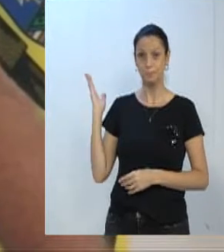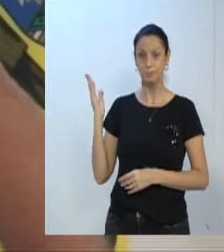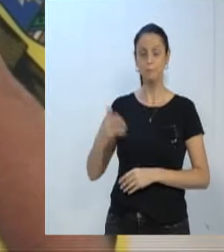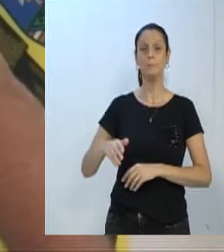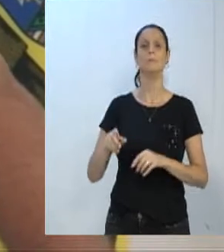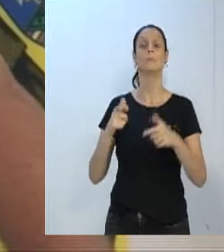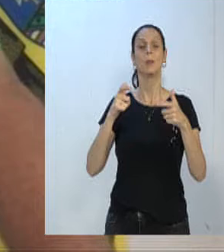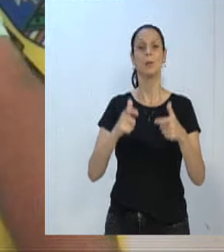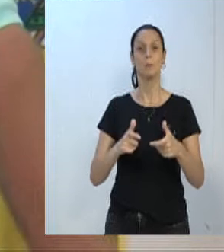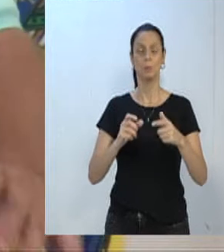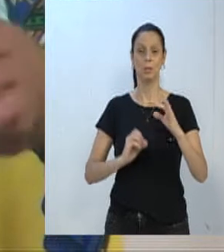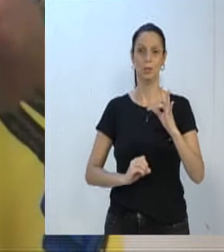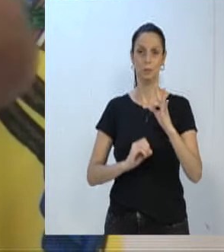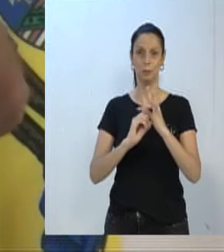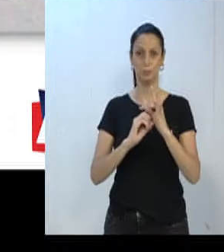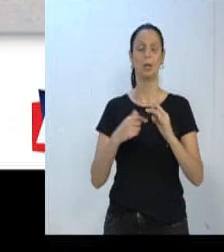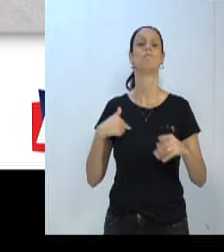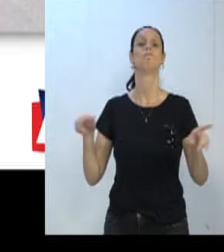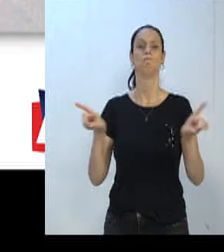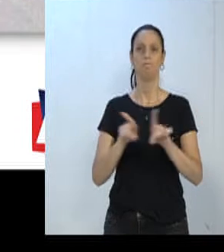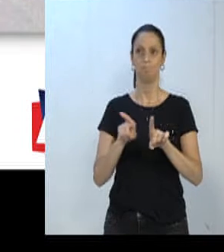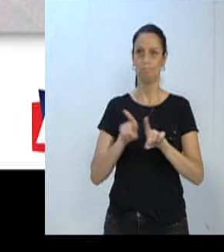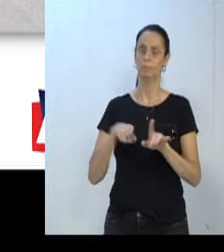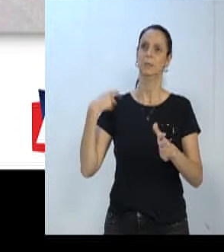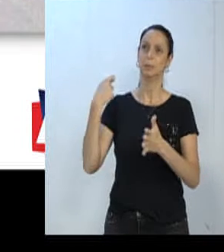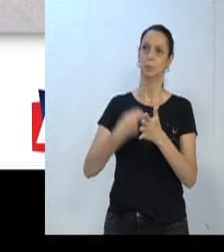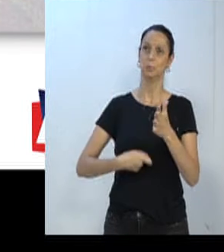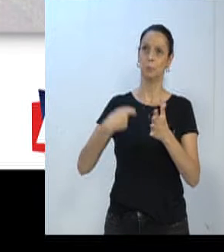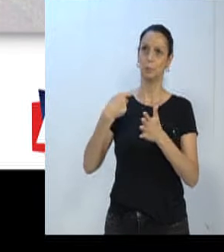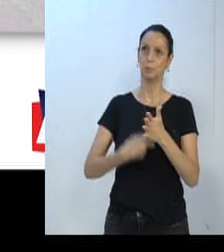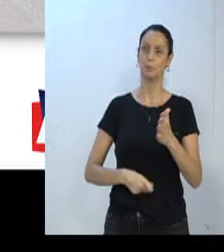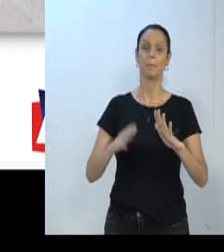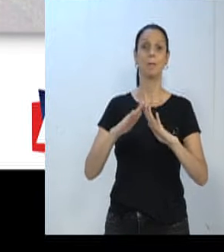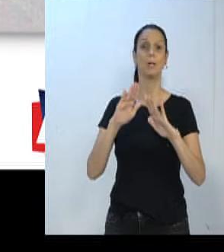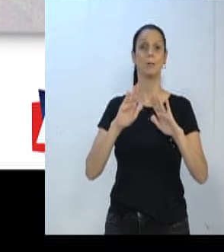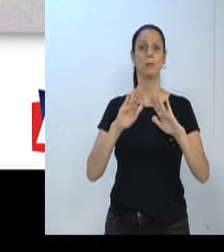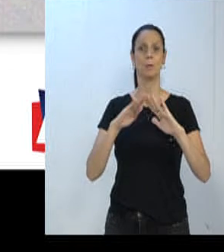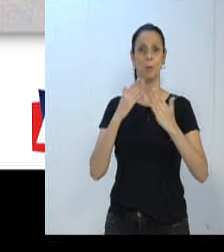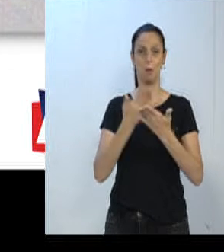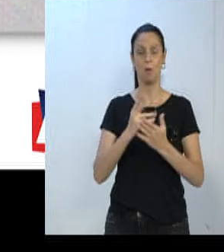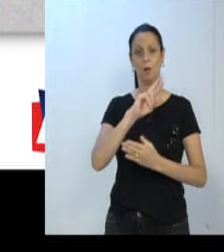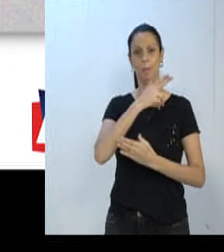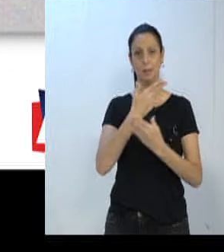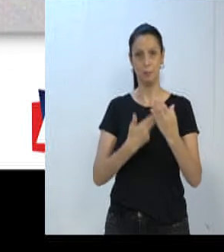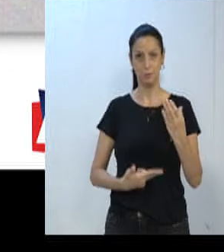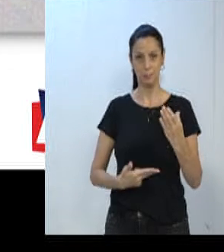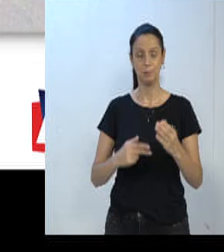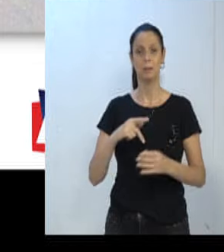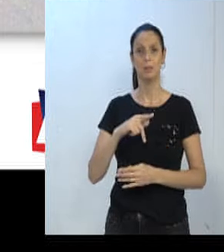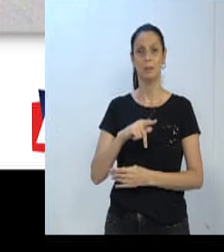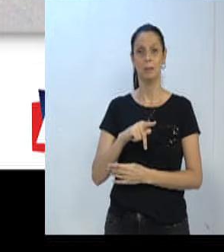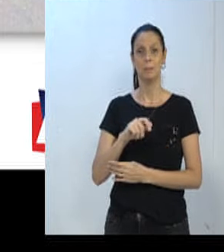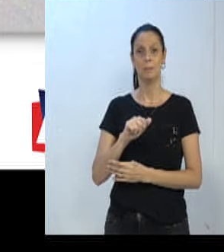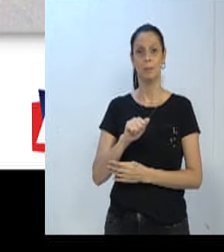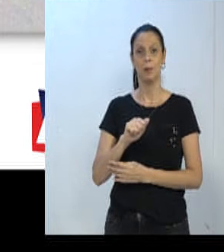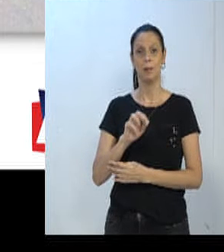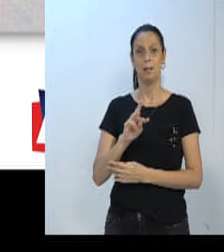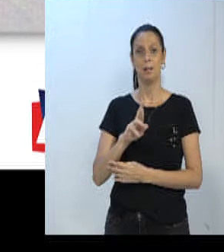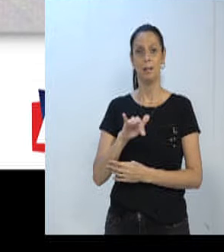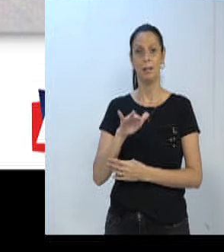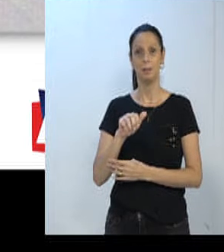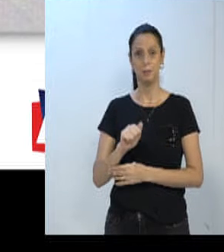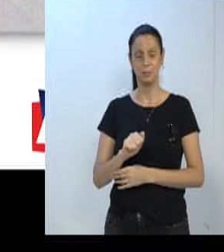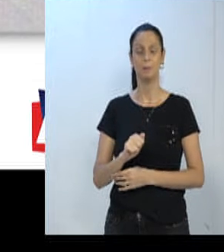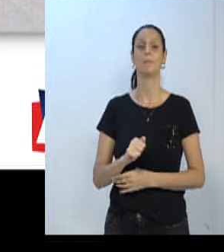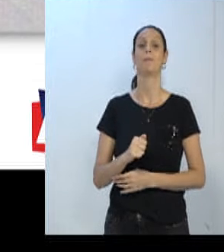sei que muito ele tem lutado também é escola bilíngue Patrícia a Figueirense também tanto Almir